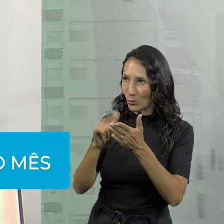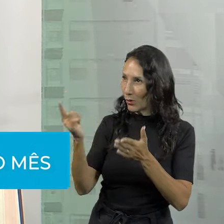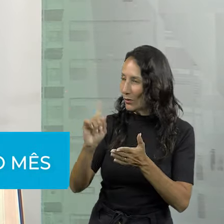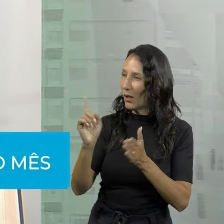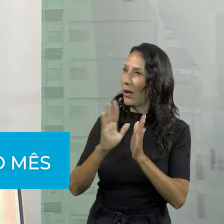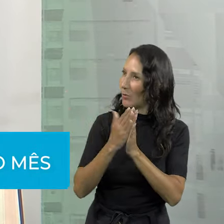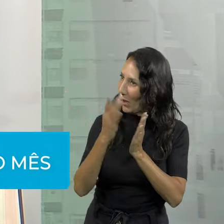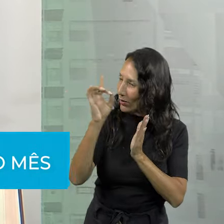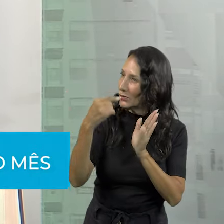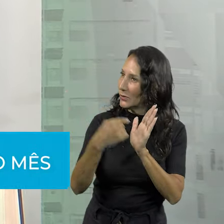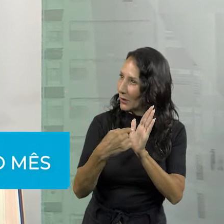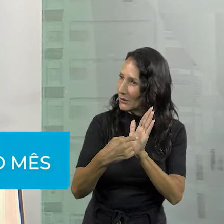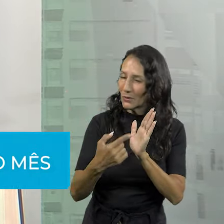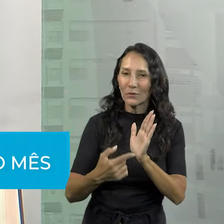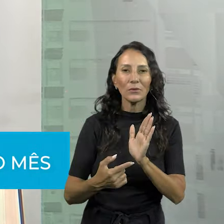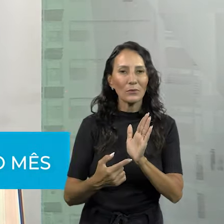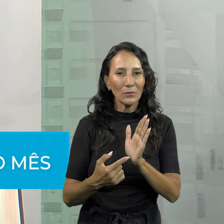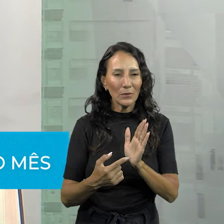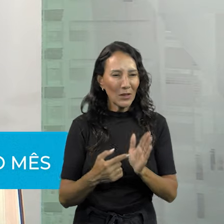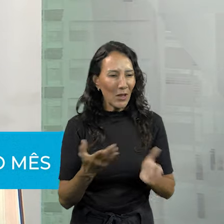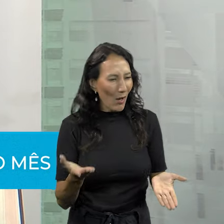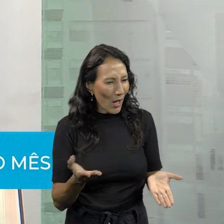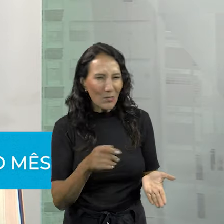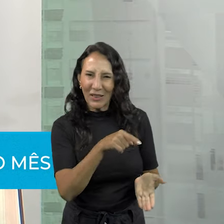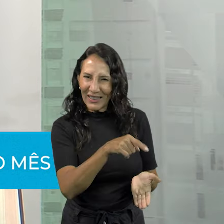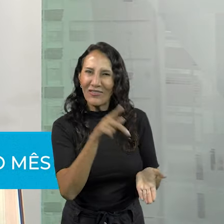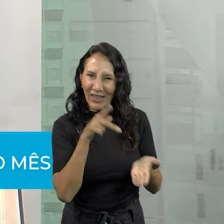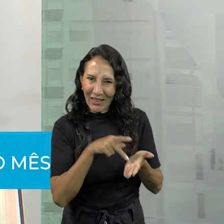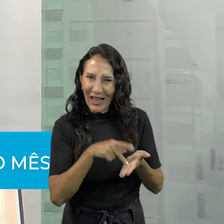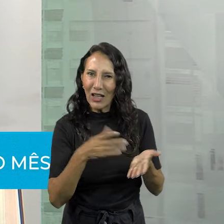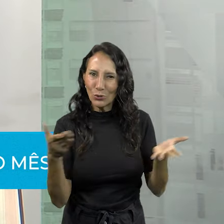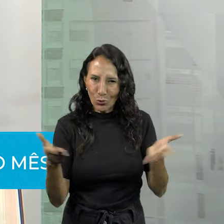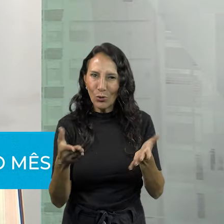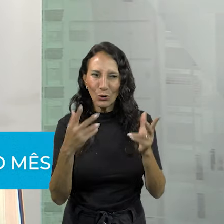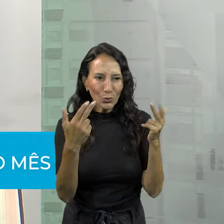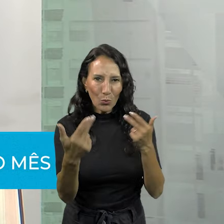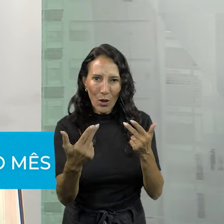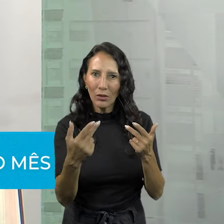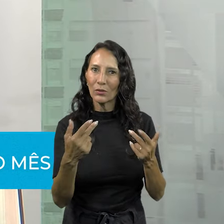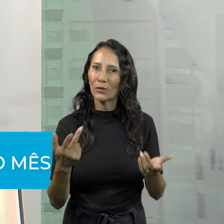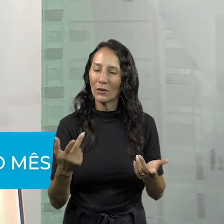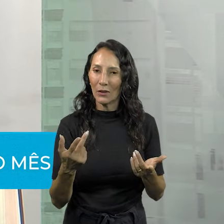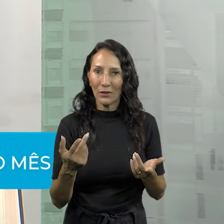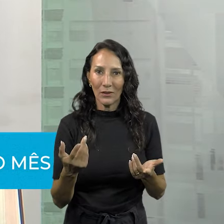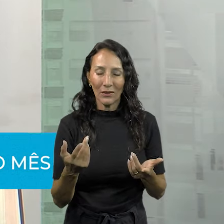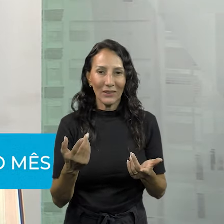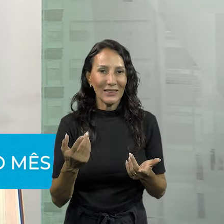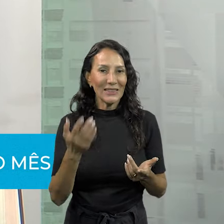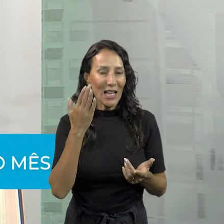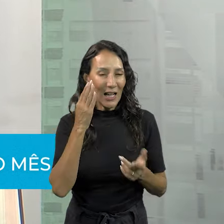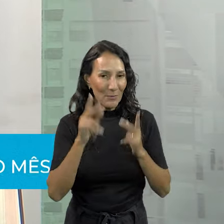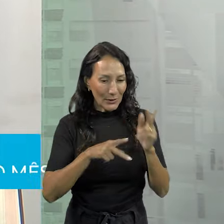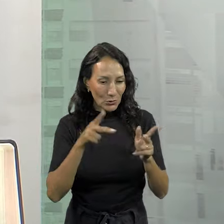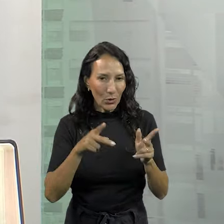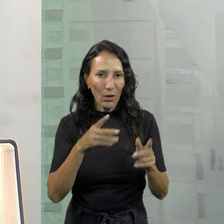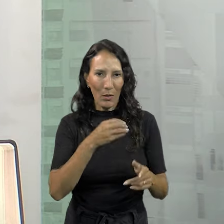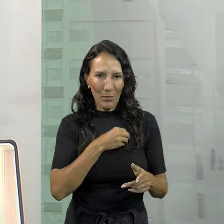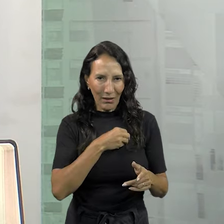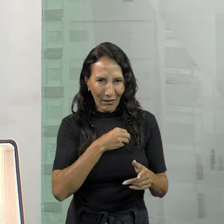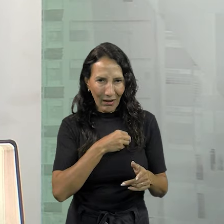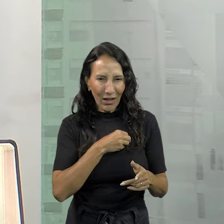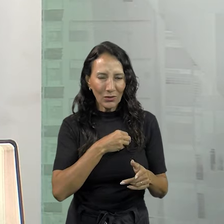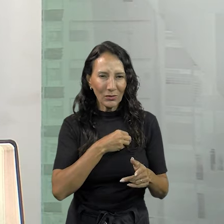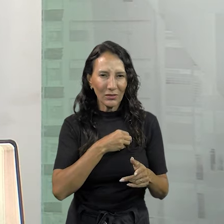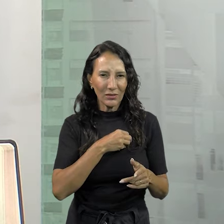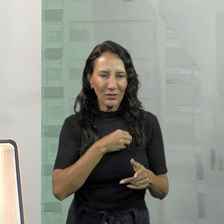vivendo. Então Deus tem uma separação com aquele que vive em pecado. O pecado, ele traz